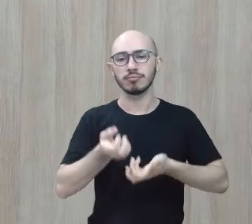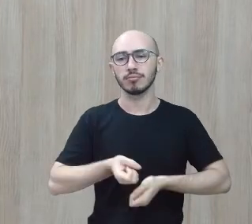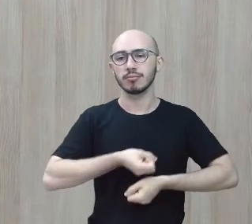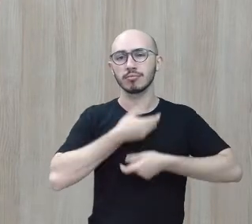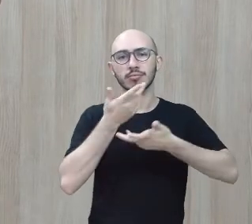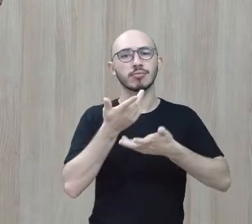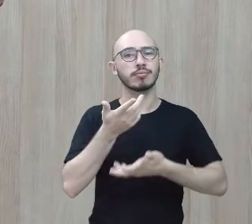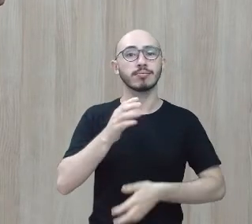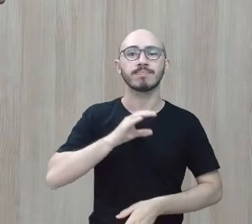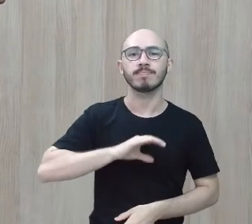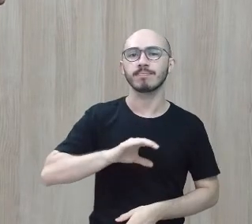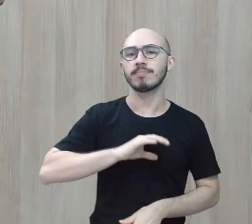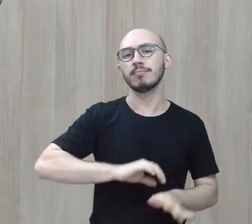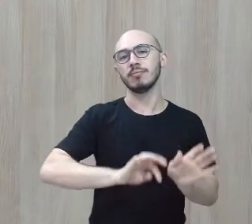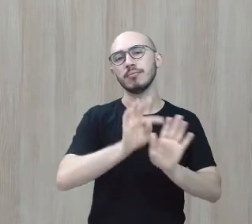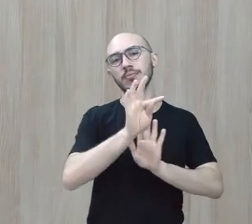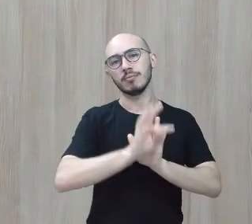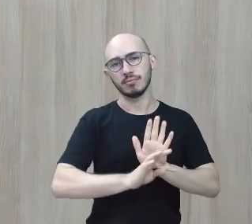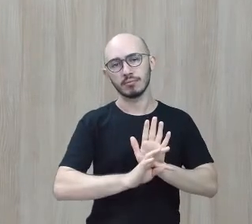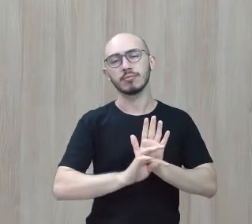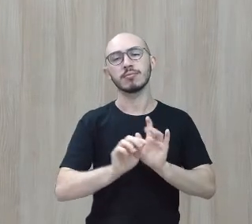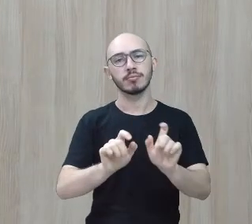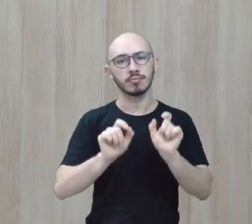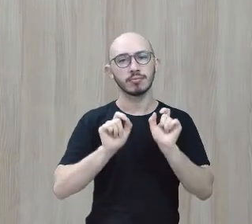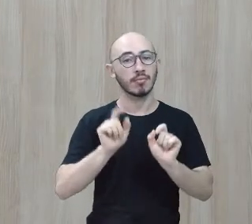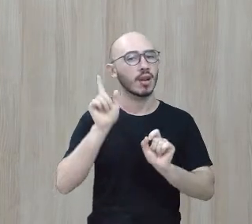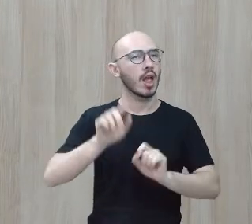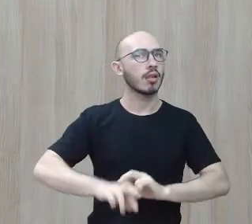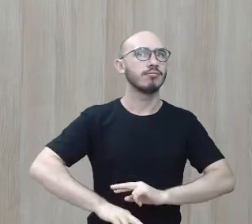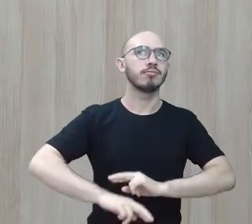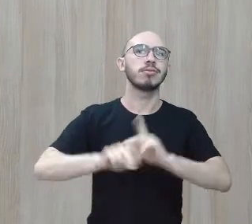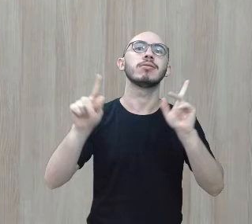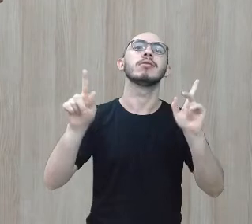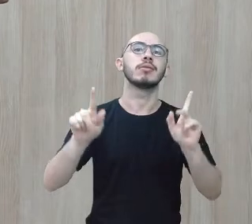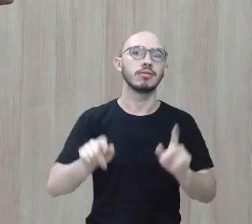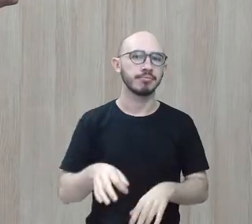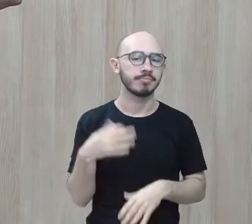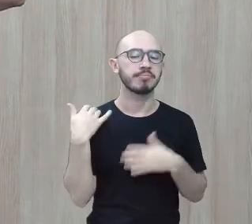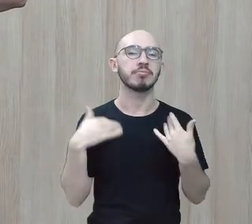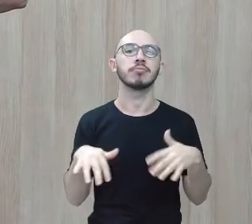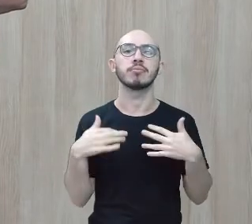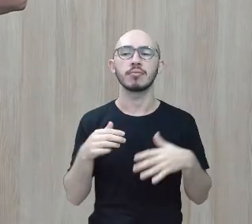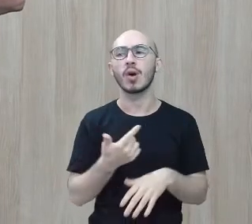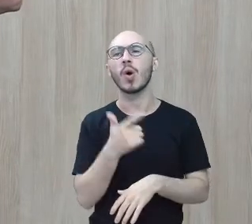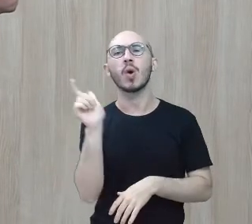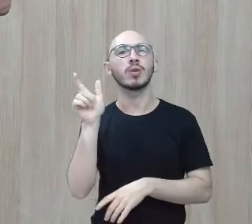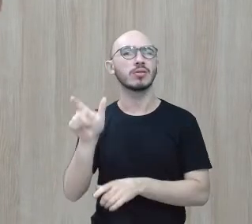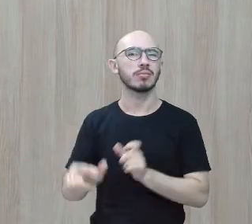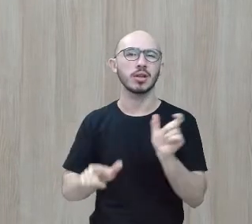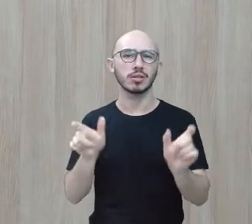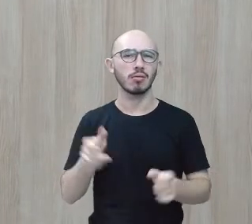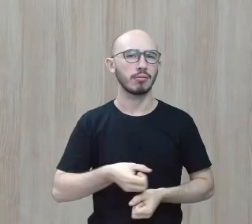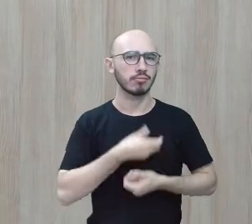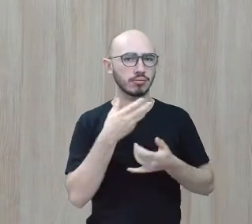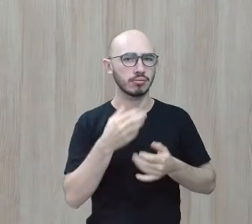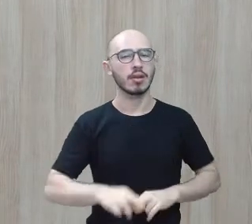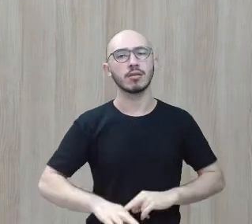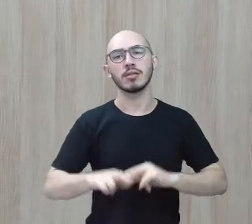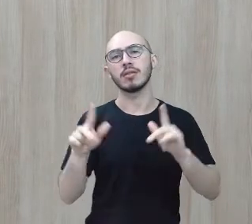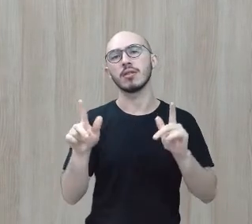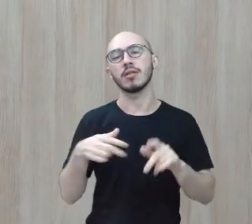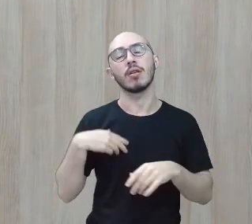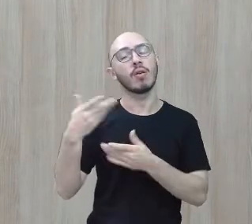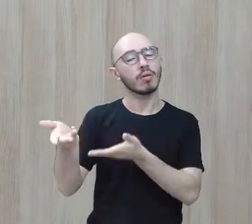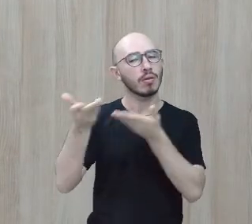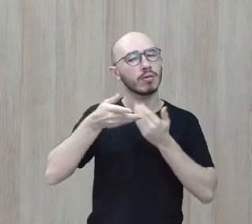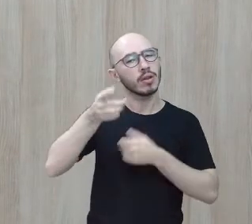seus textos que se torna assim diferente de outros poetas. Então, eu convido